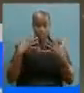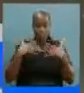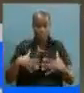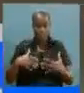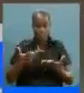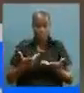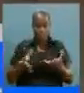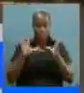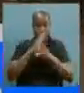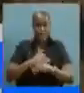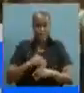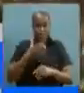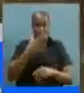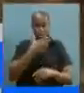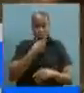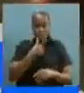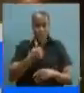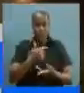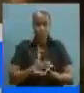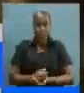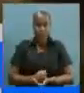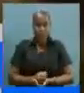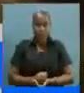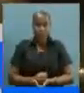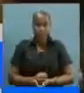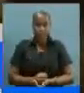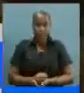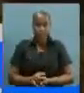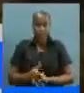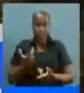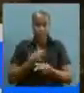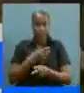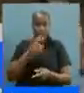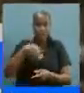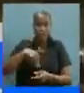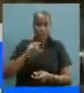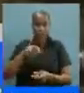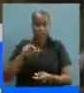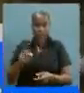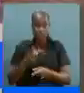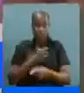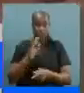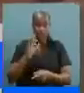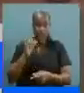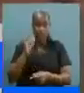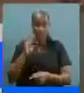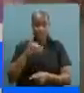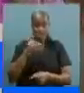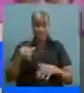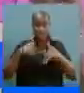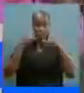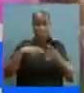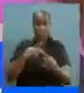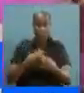dar uma fantasia mais bacanas, com um arranjo de penas, essa coisa toda, um arranjo de fazão. E ano que vem a gente